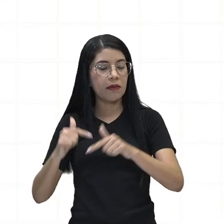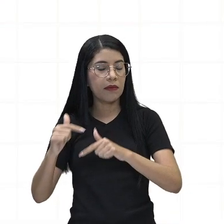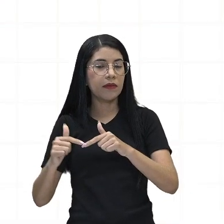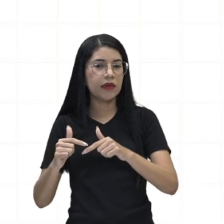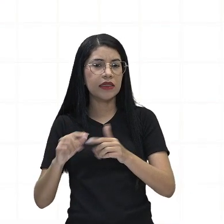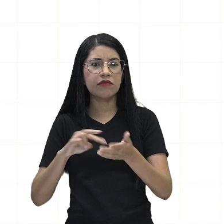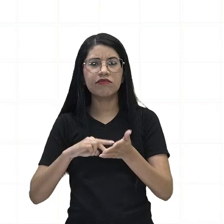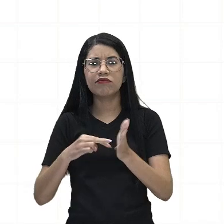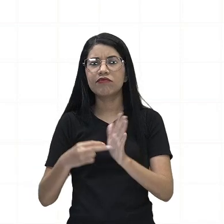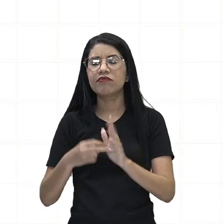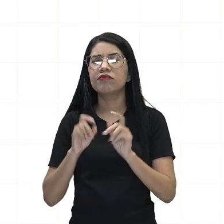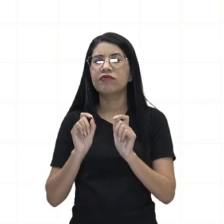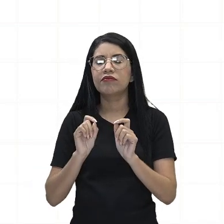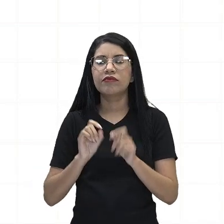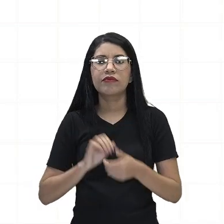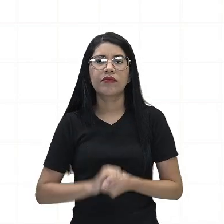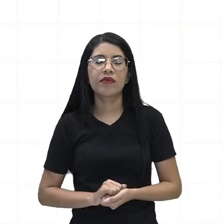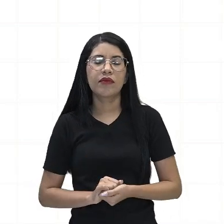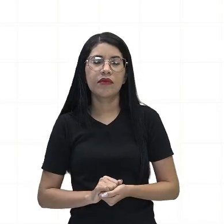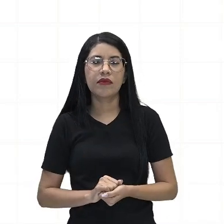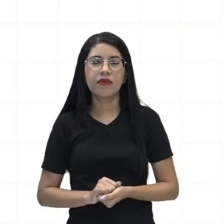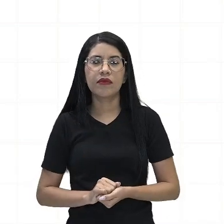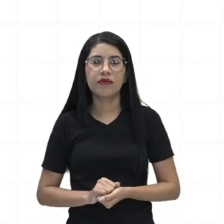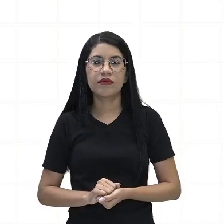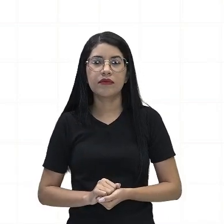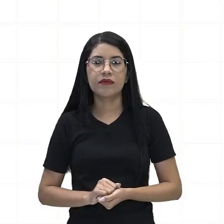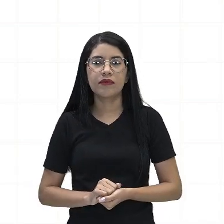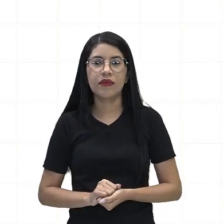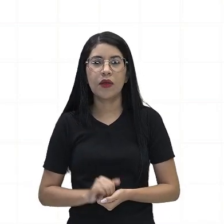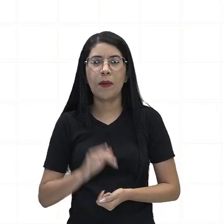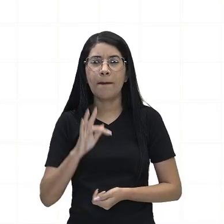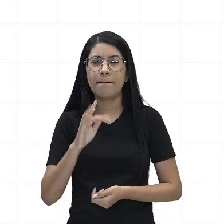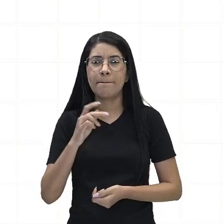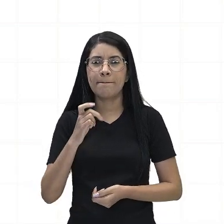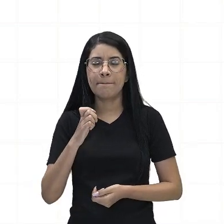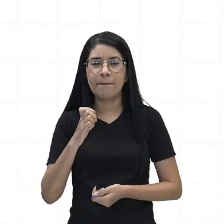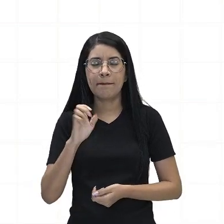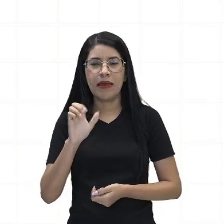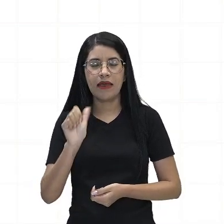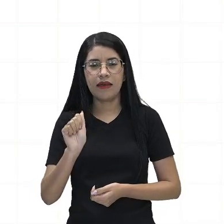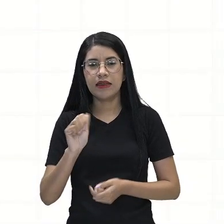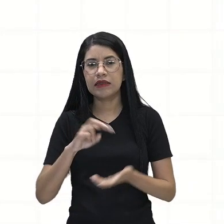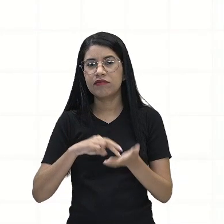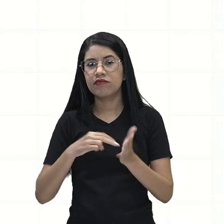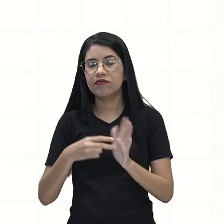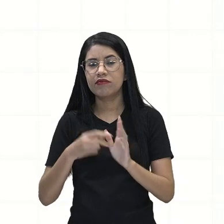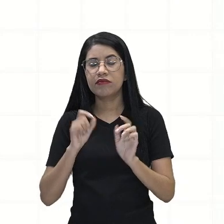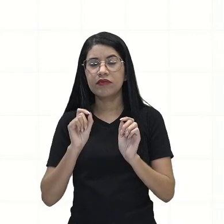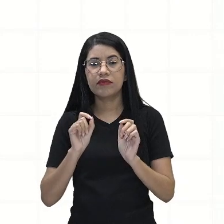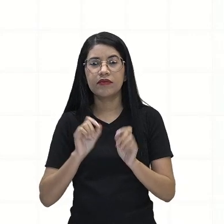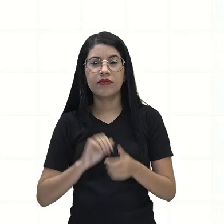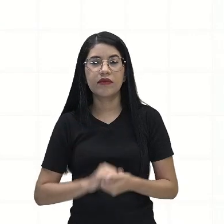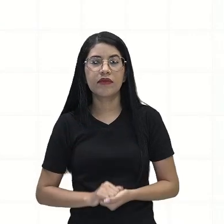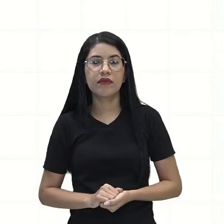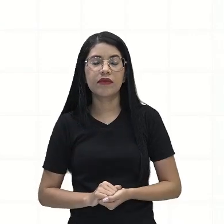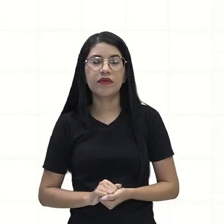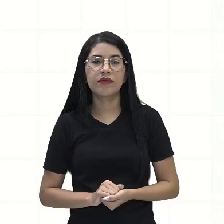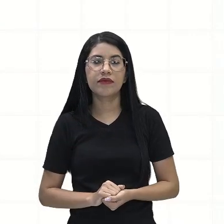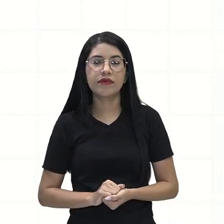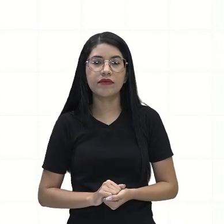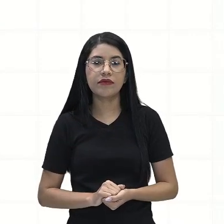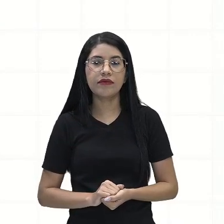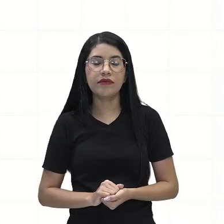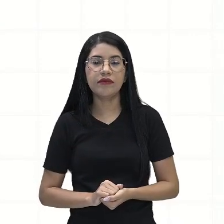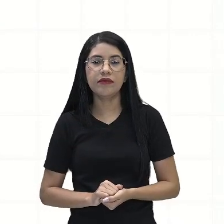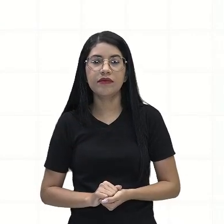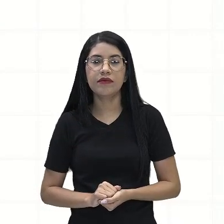que seria aí essa PEA, né? Que a gente pode observar. Então, nós temos aqui PEA,